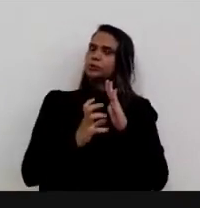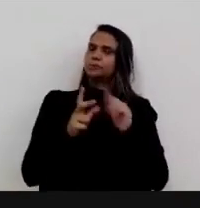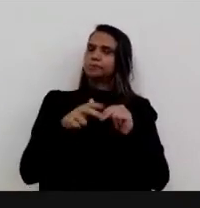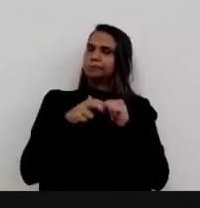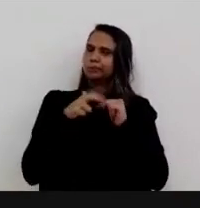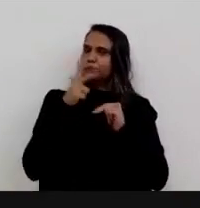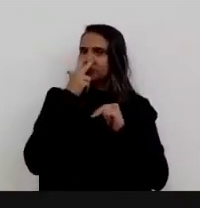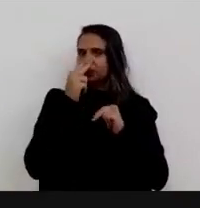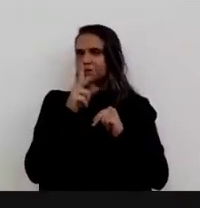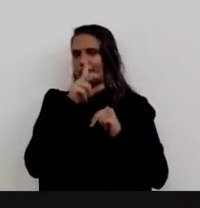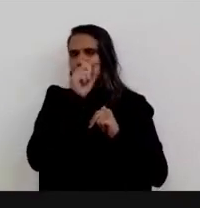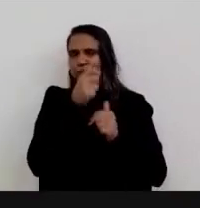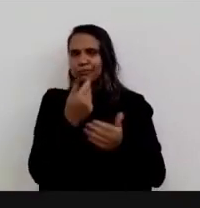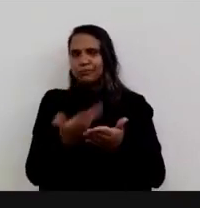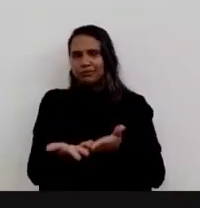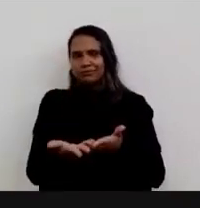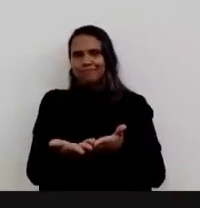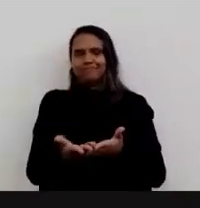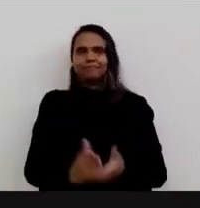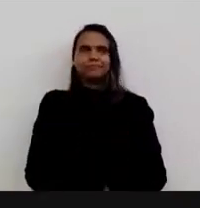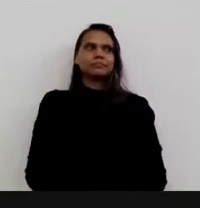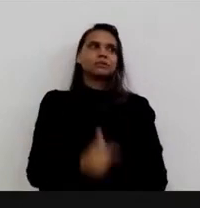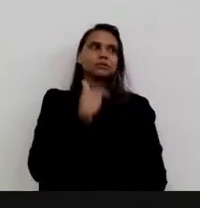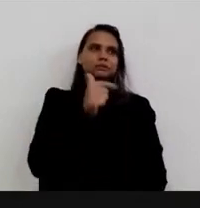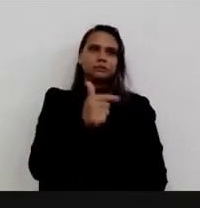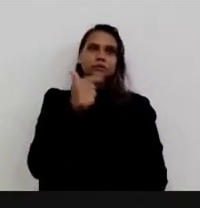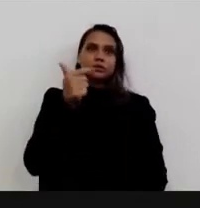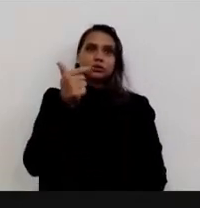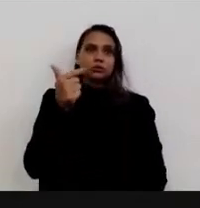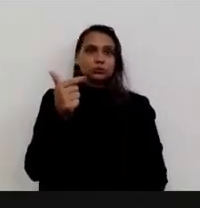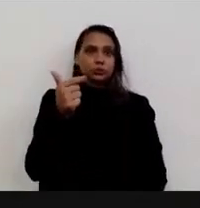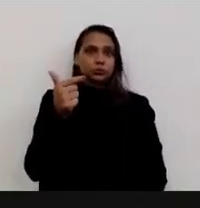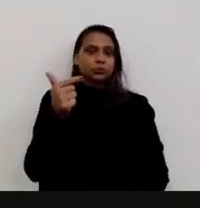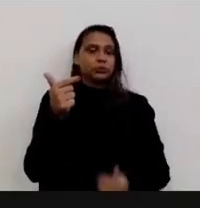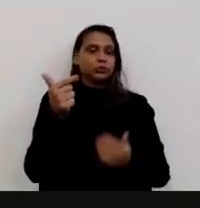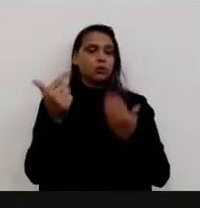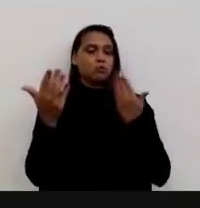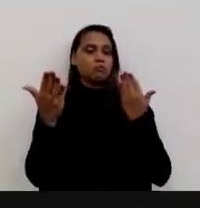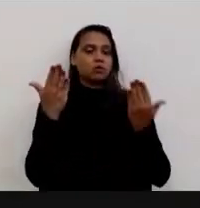efeito. Ok? 22 na comparação com 2018.